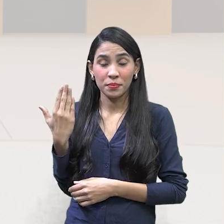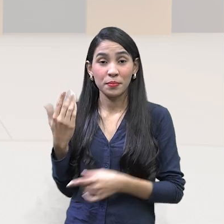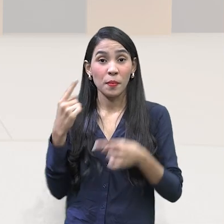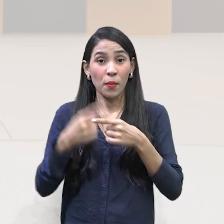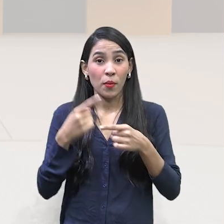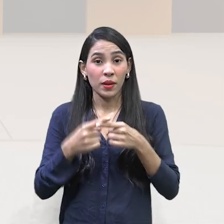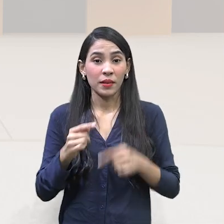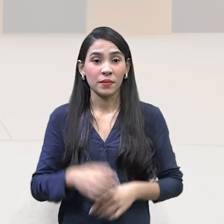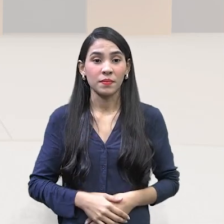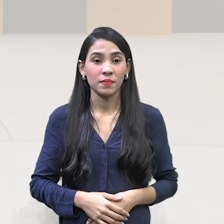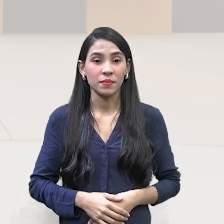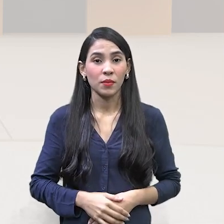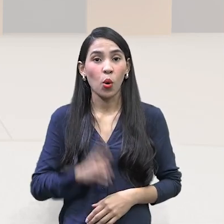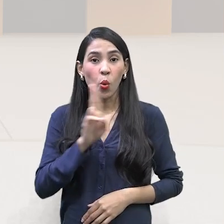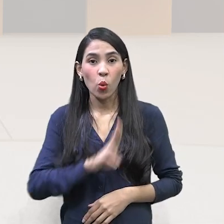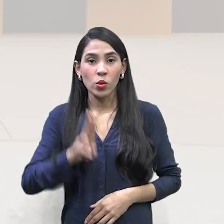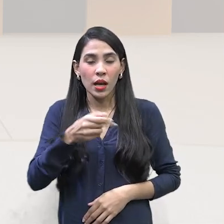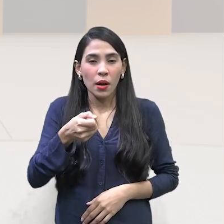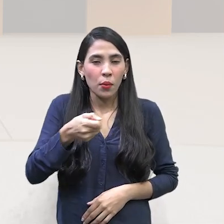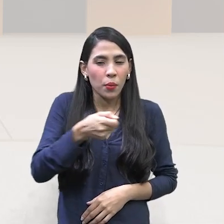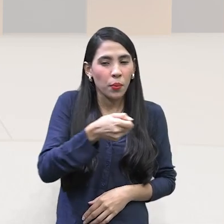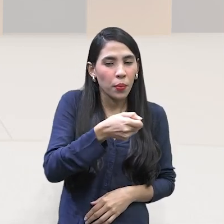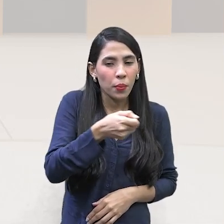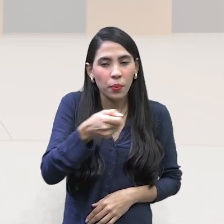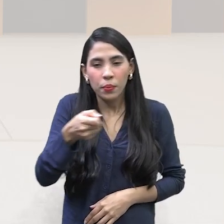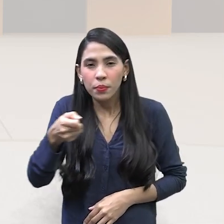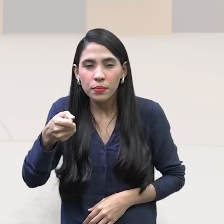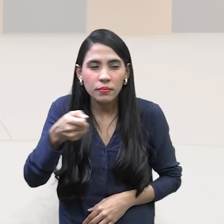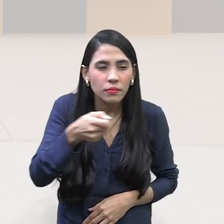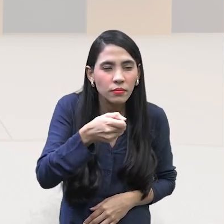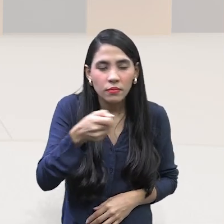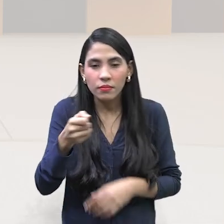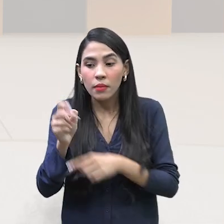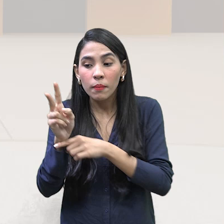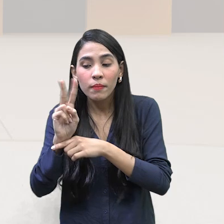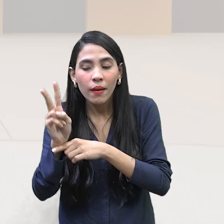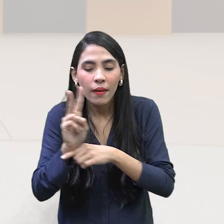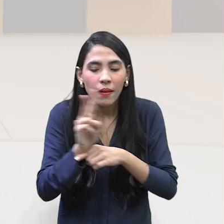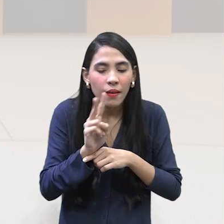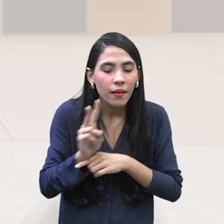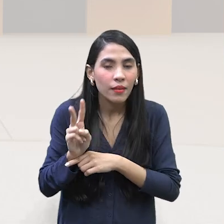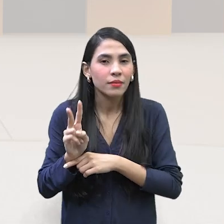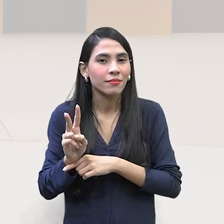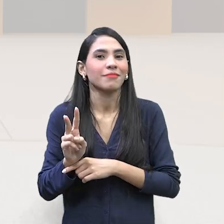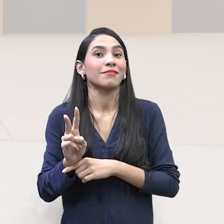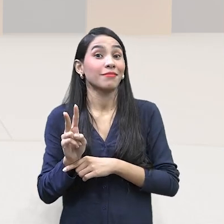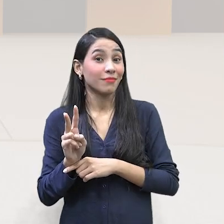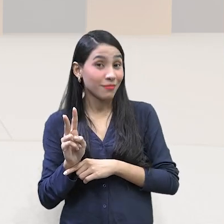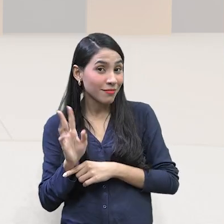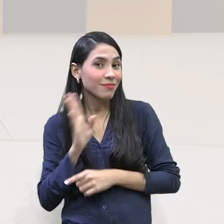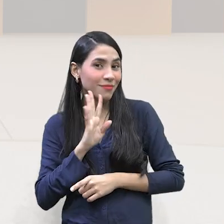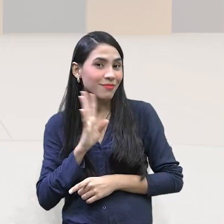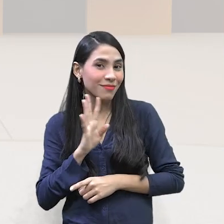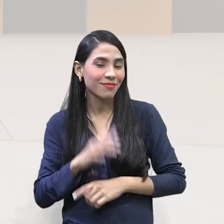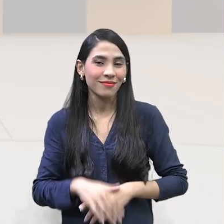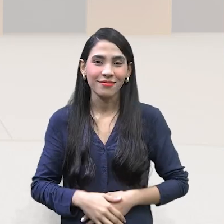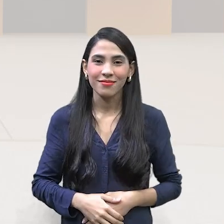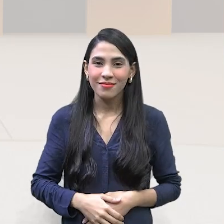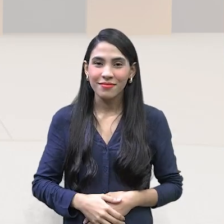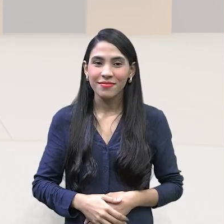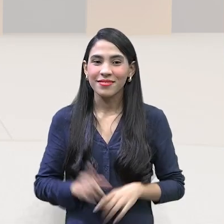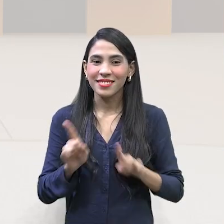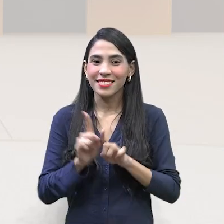Porque ele, além de usar a lanterninha para guiar, ele era o que fiscalizava a sessão. Olha que coisa legal, né?